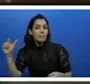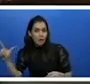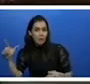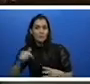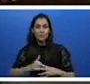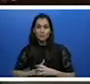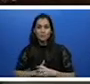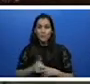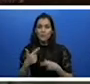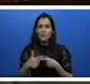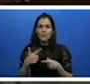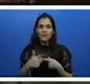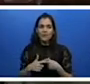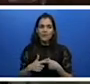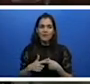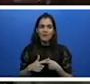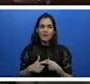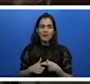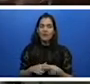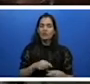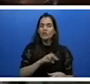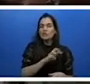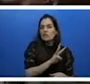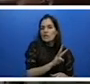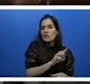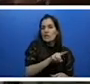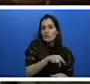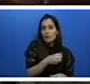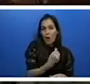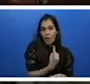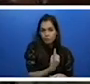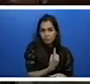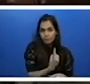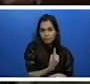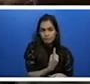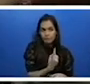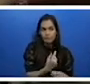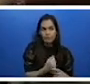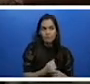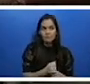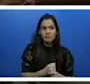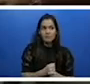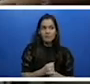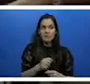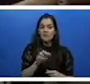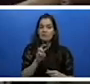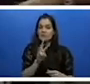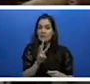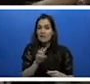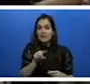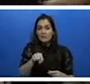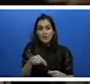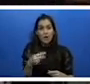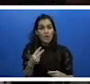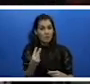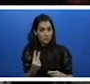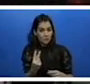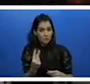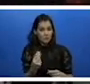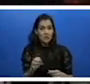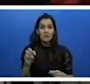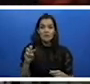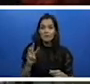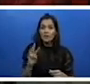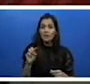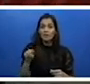pouquinho. Eu tenho 3 inteiros mais 2 pouquinhos. 3 inteiros mais 3